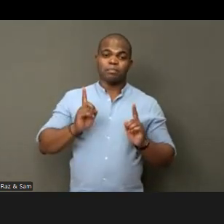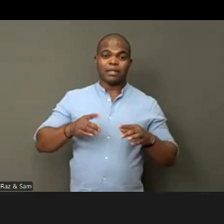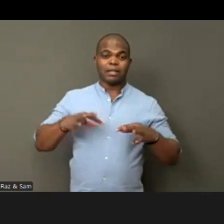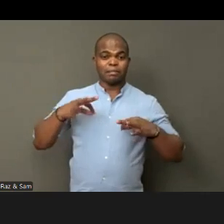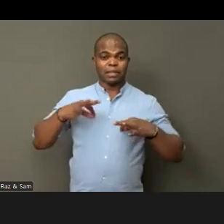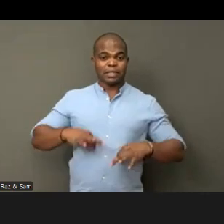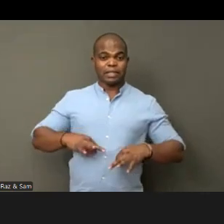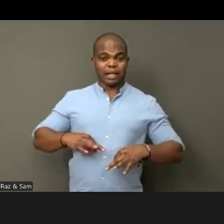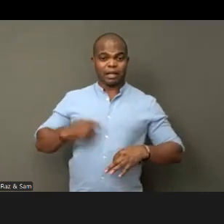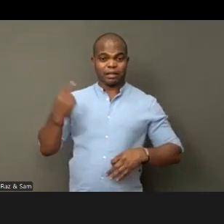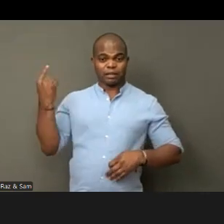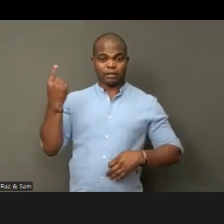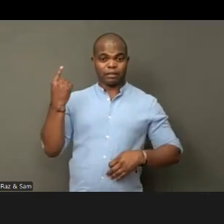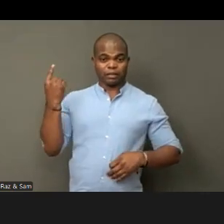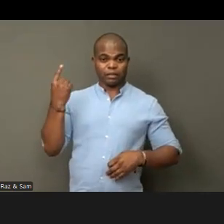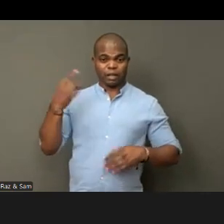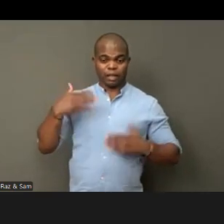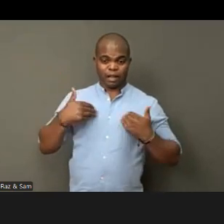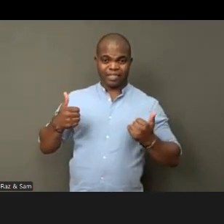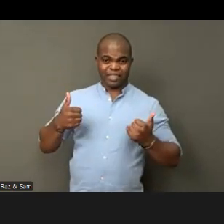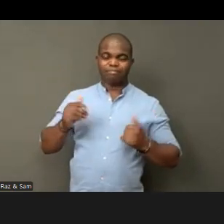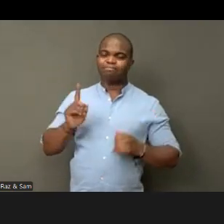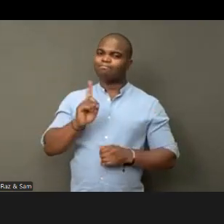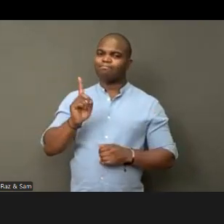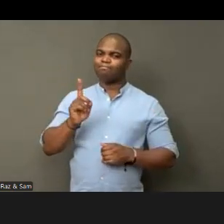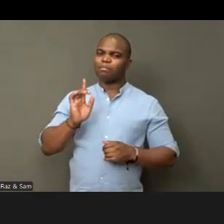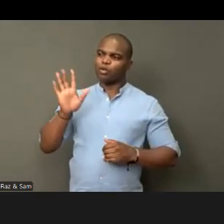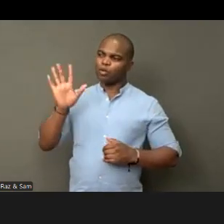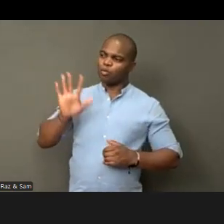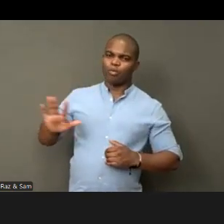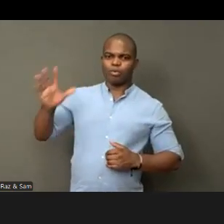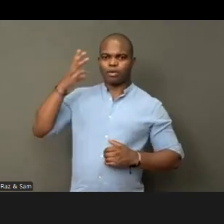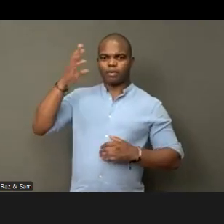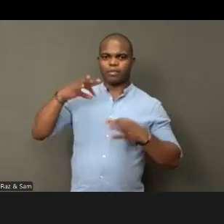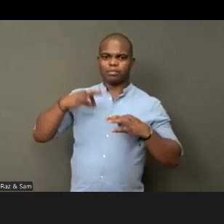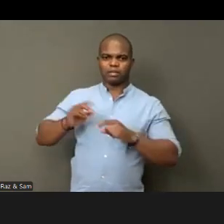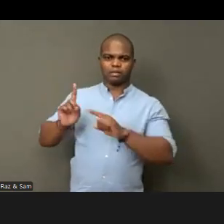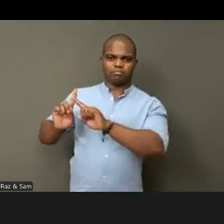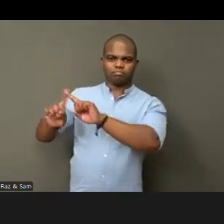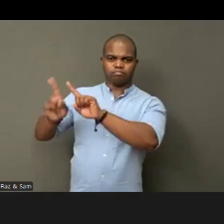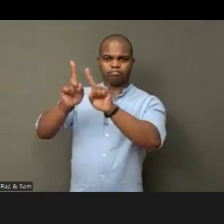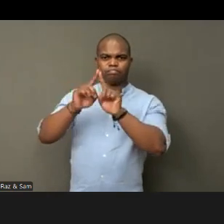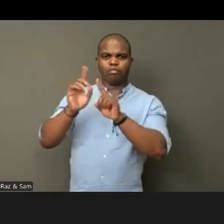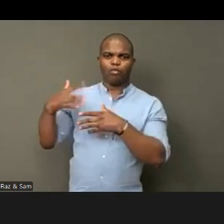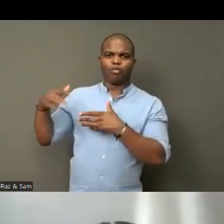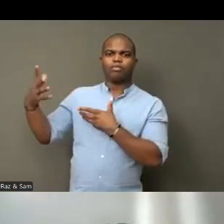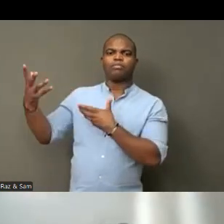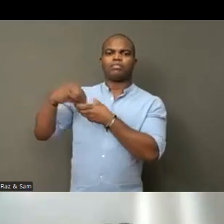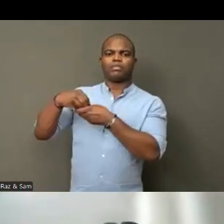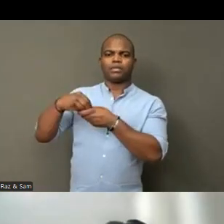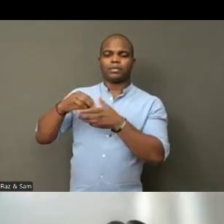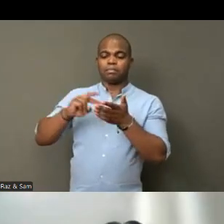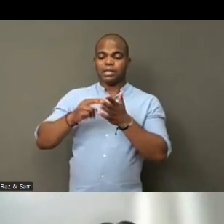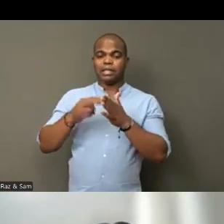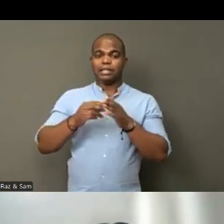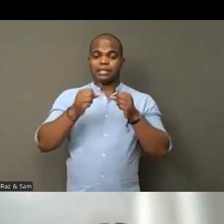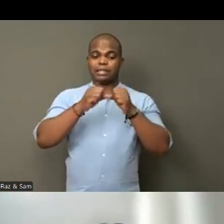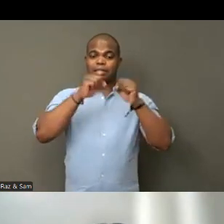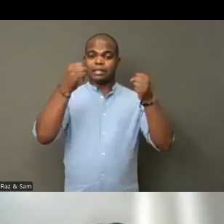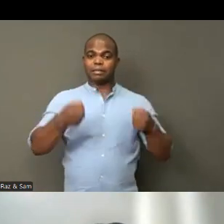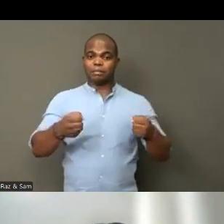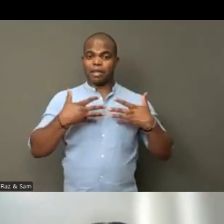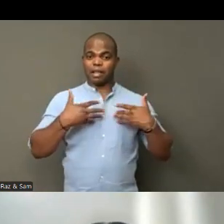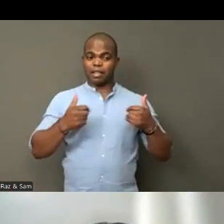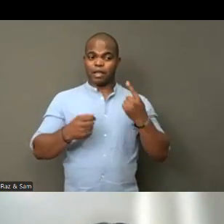avançar. Não é apenas um problema para o sistema de saúde, é um problema que tem de ser abordado